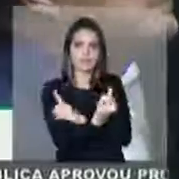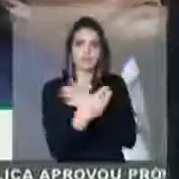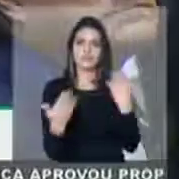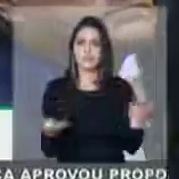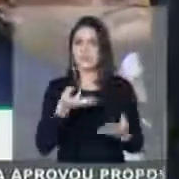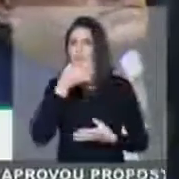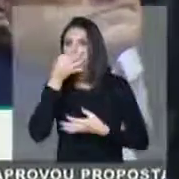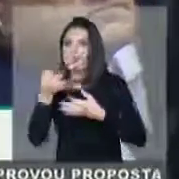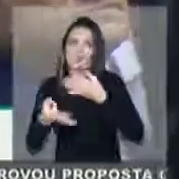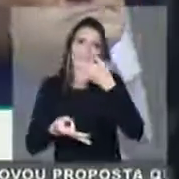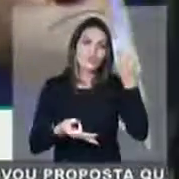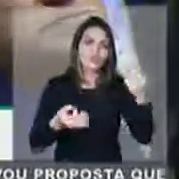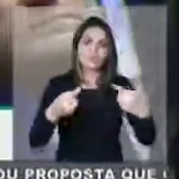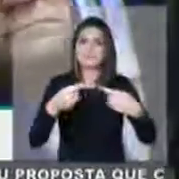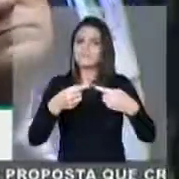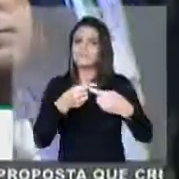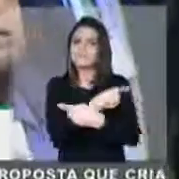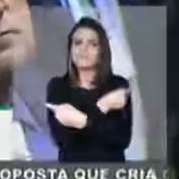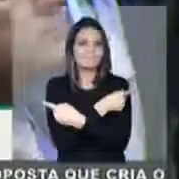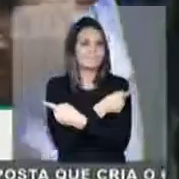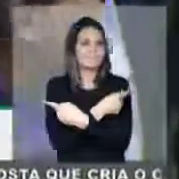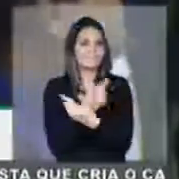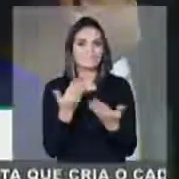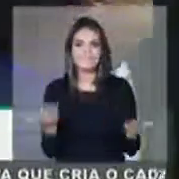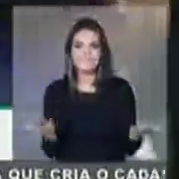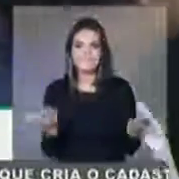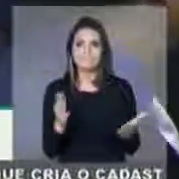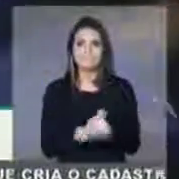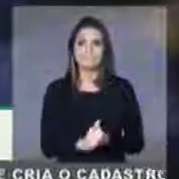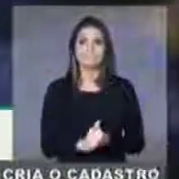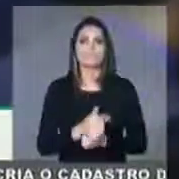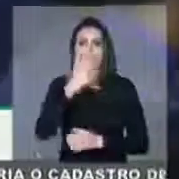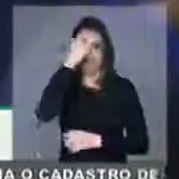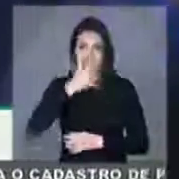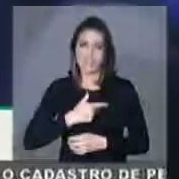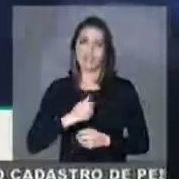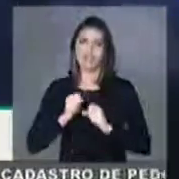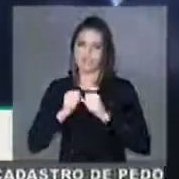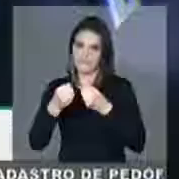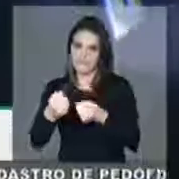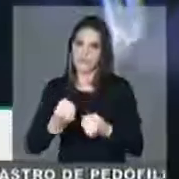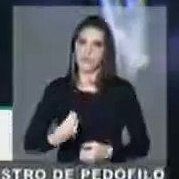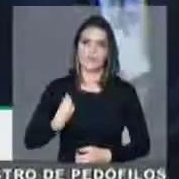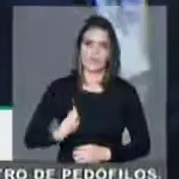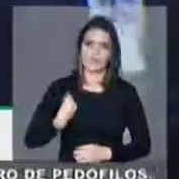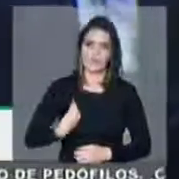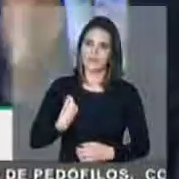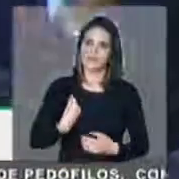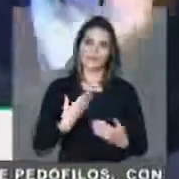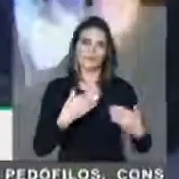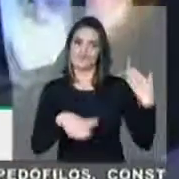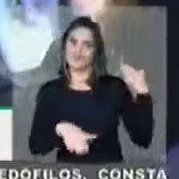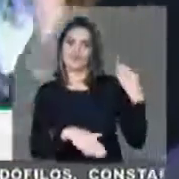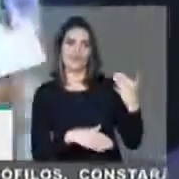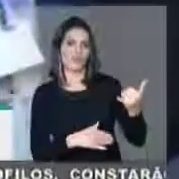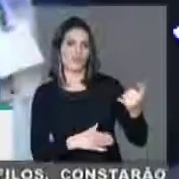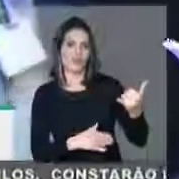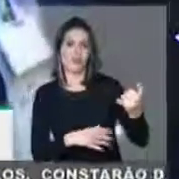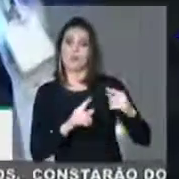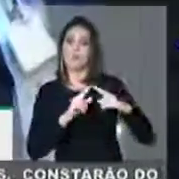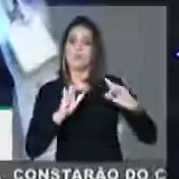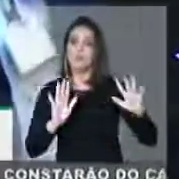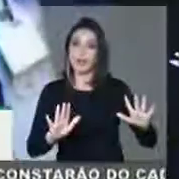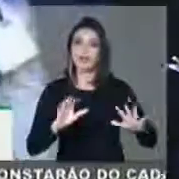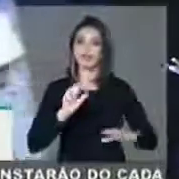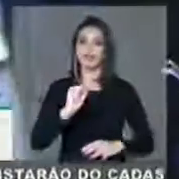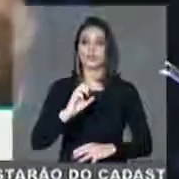são posições assim contraditórias nessa matéria. Eu sou pela vida e eu não sou pela arma, mas... É,